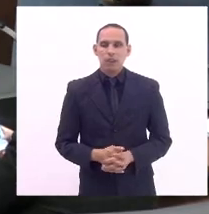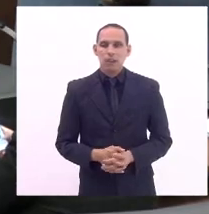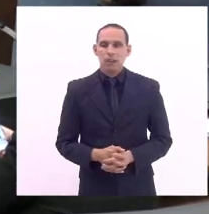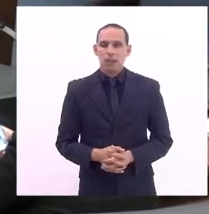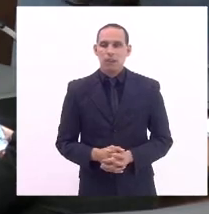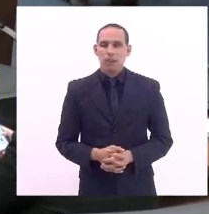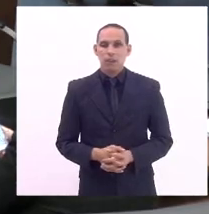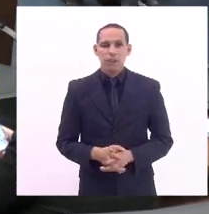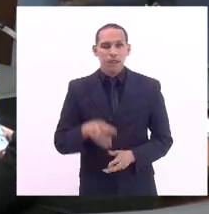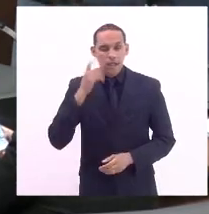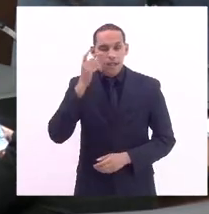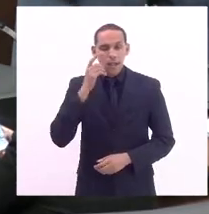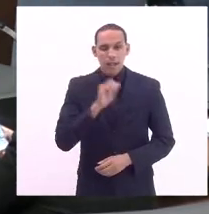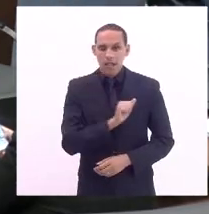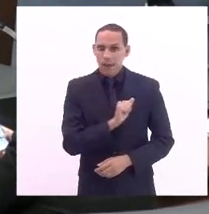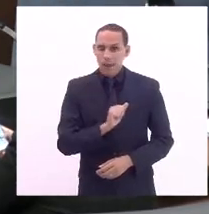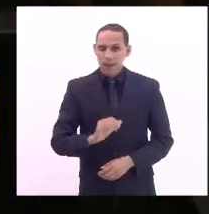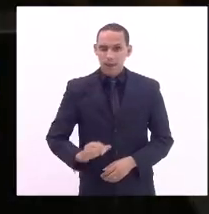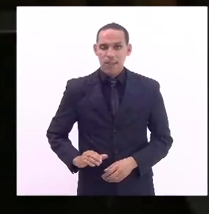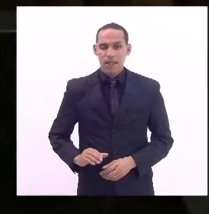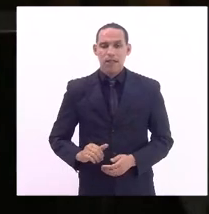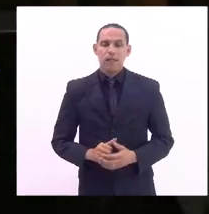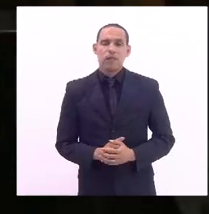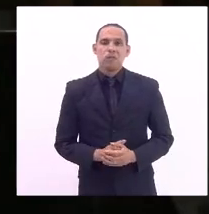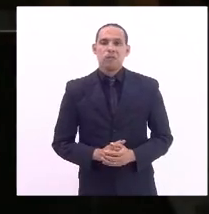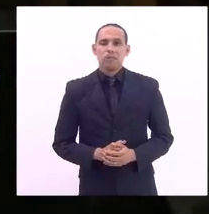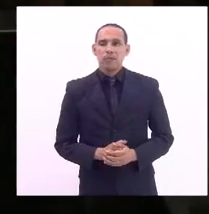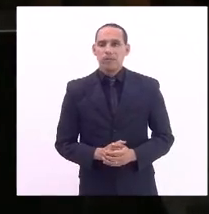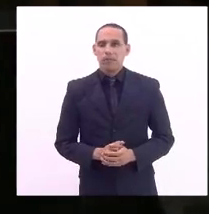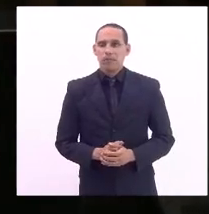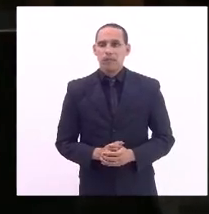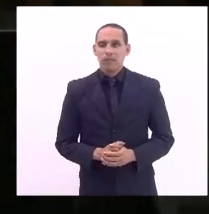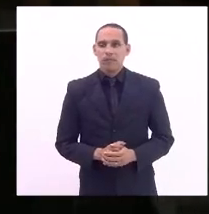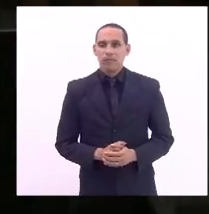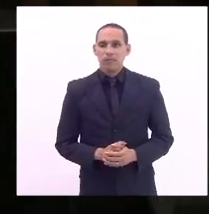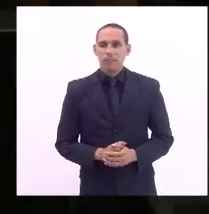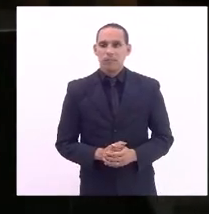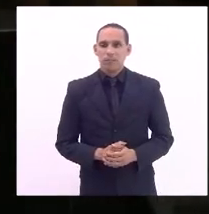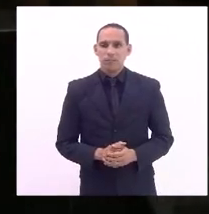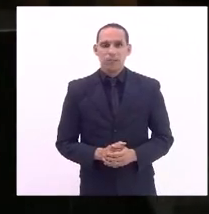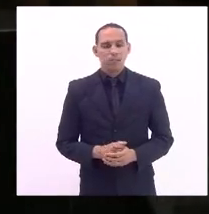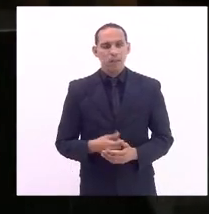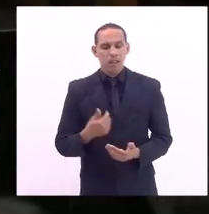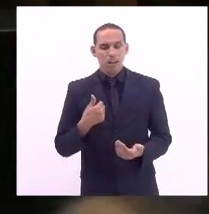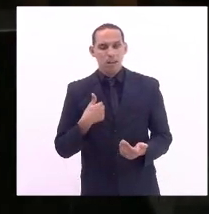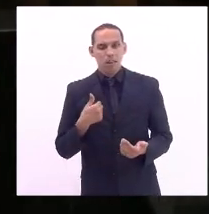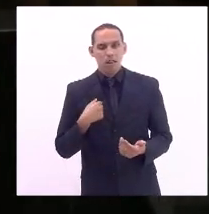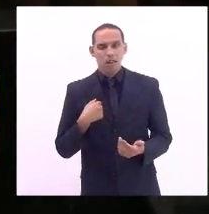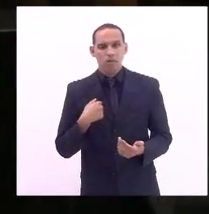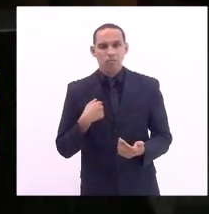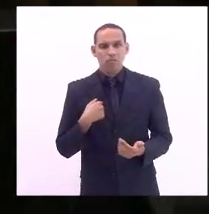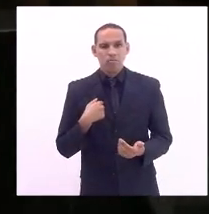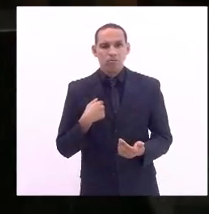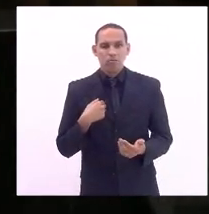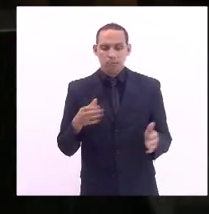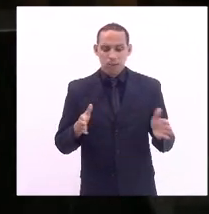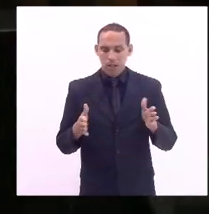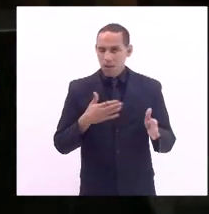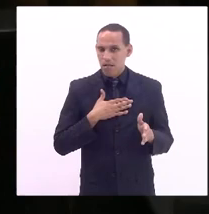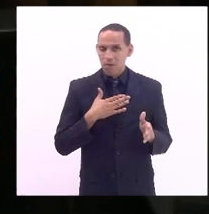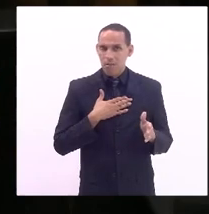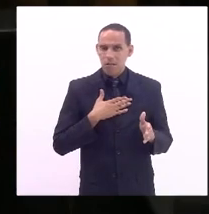Deputado André Siciliano. Eu caracterizo o meu mandato,